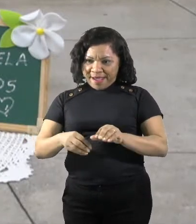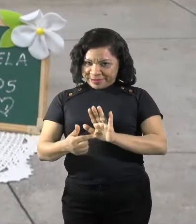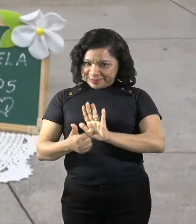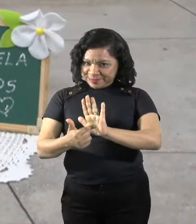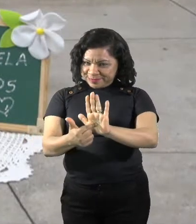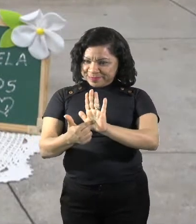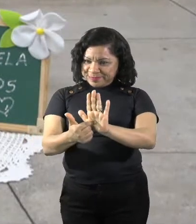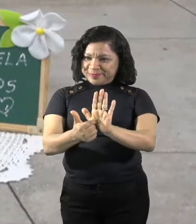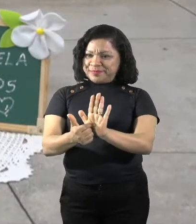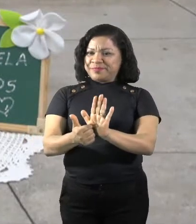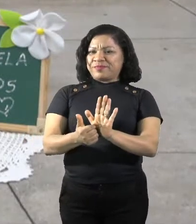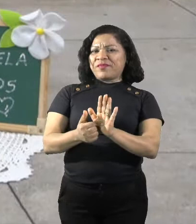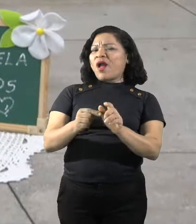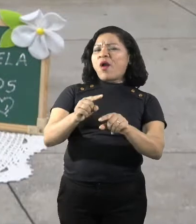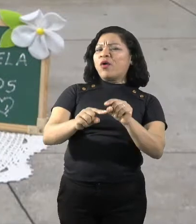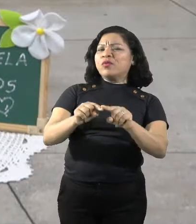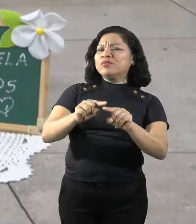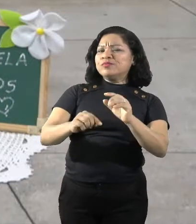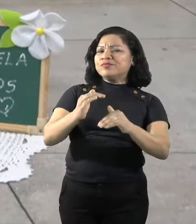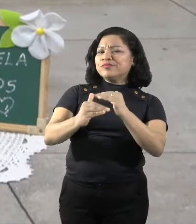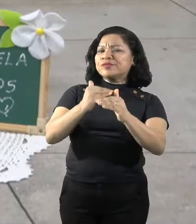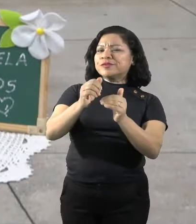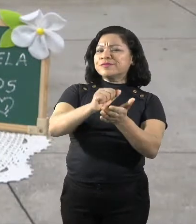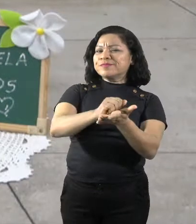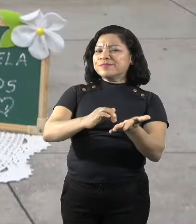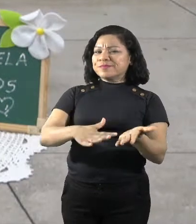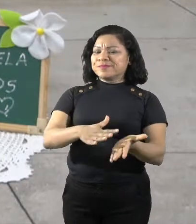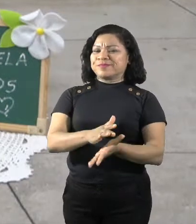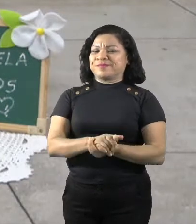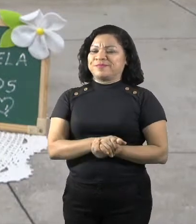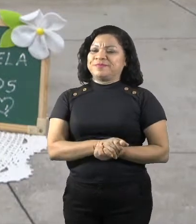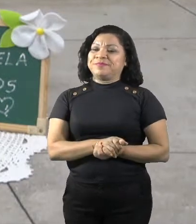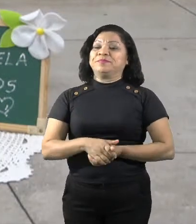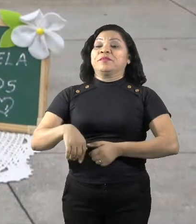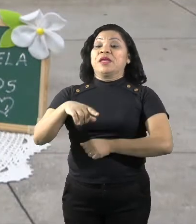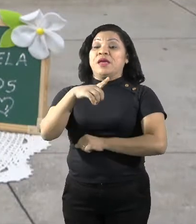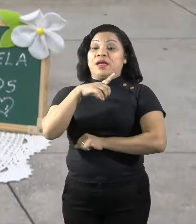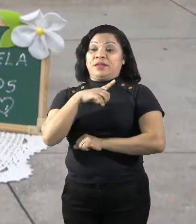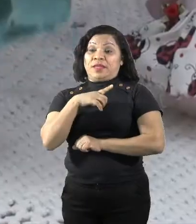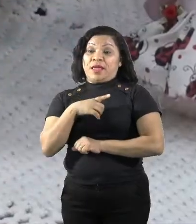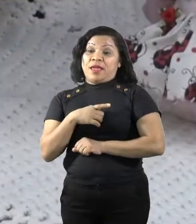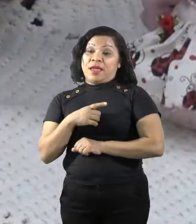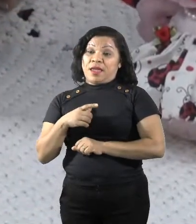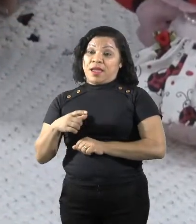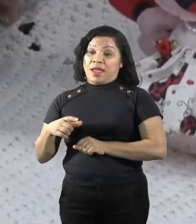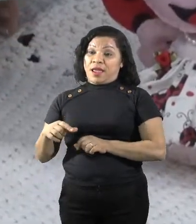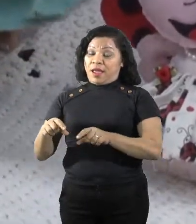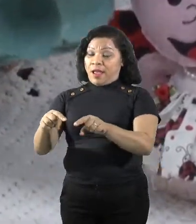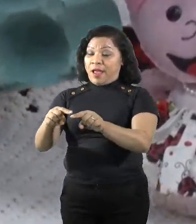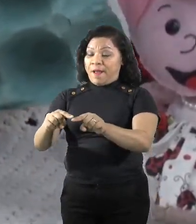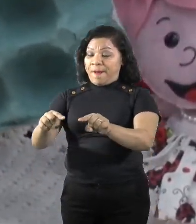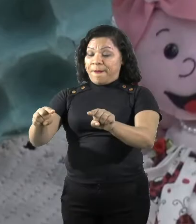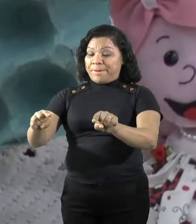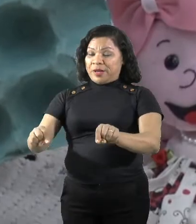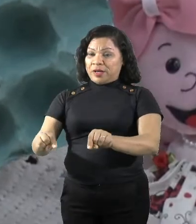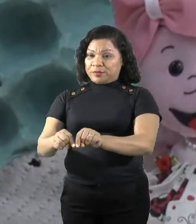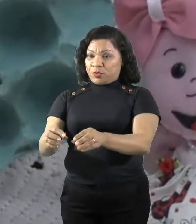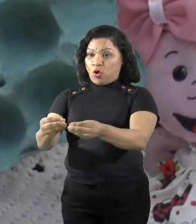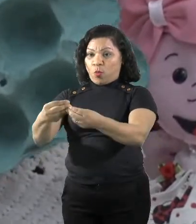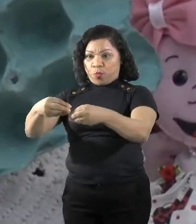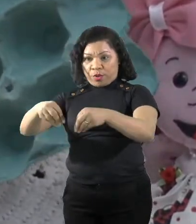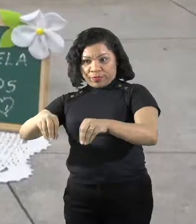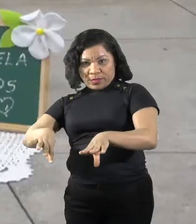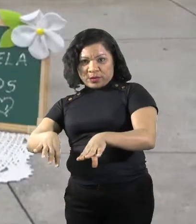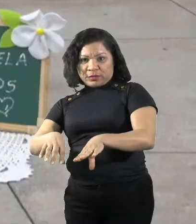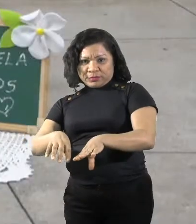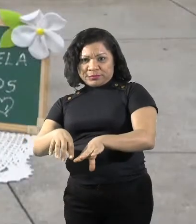para desenvolver essa atividade. Aqui nós temos cartela de ovos, aqui eu tenho duas, mas vocês